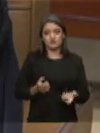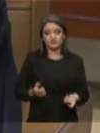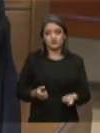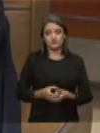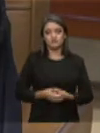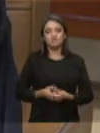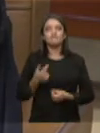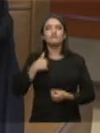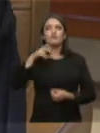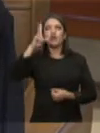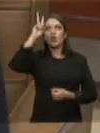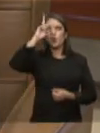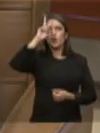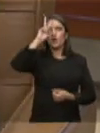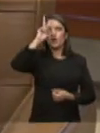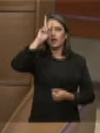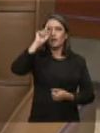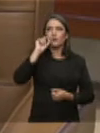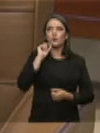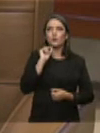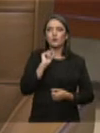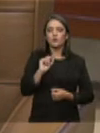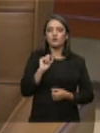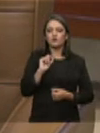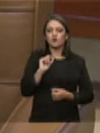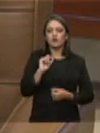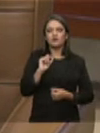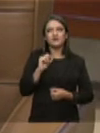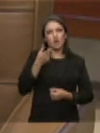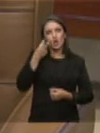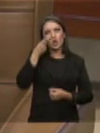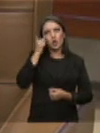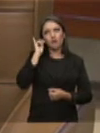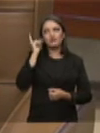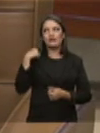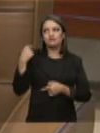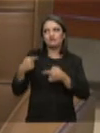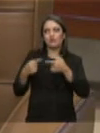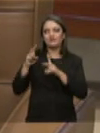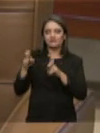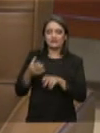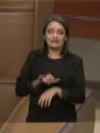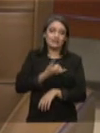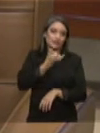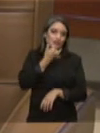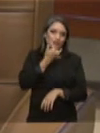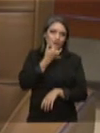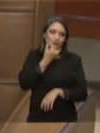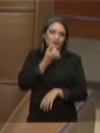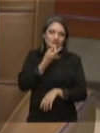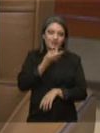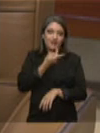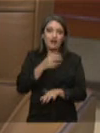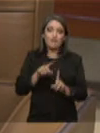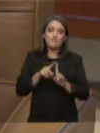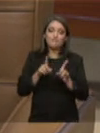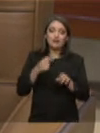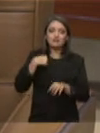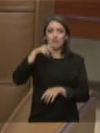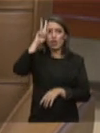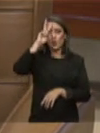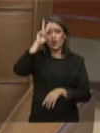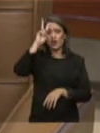Eu me lembro, ainda ontem, debatendo esse tema, desculpe estar fazendo esse tipo de consideração, mas eu me lembro de